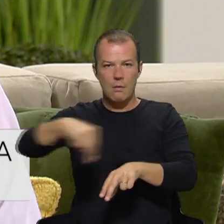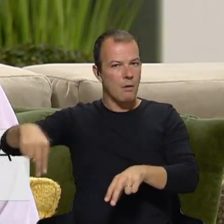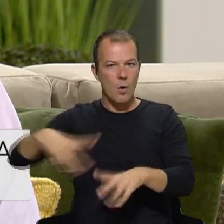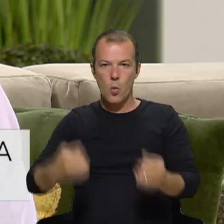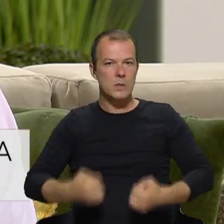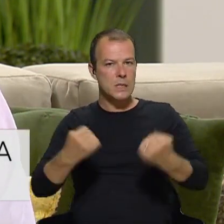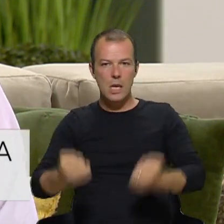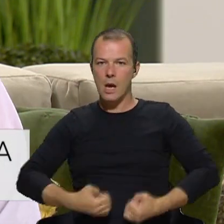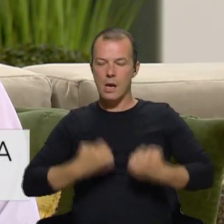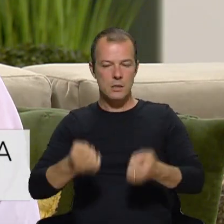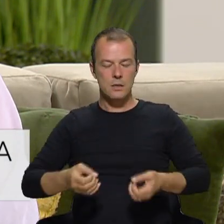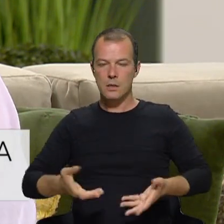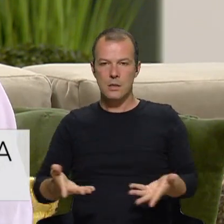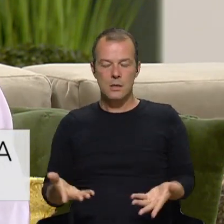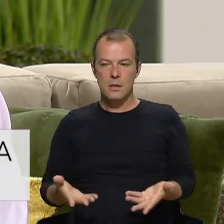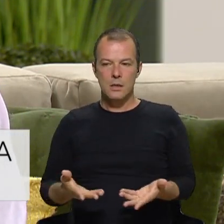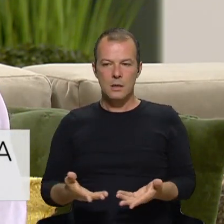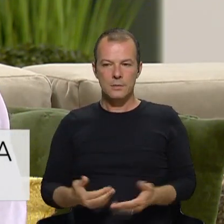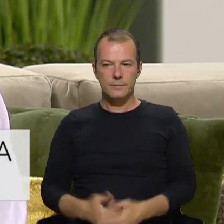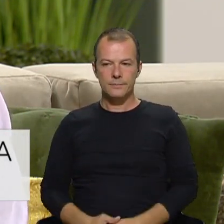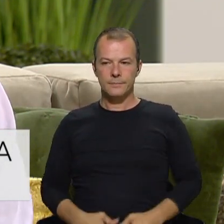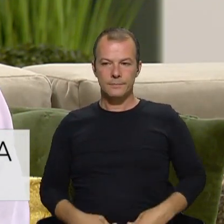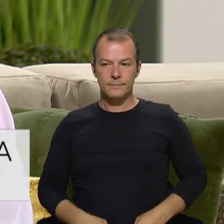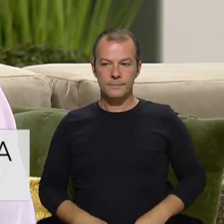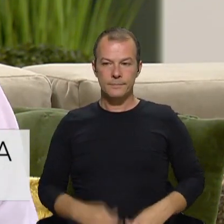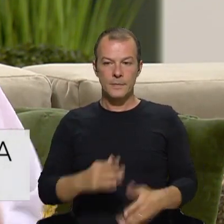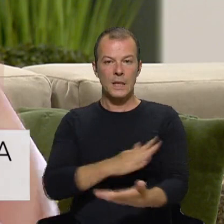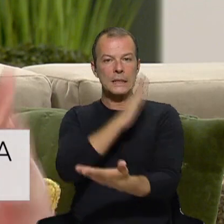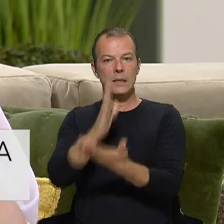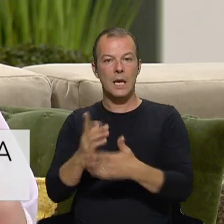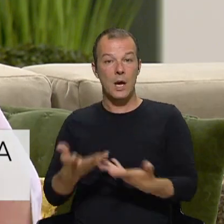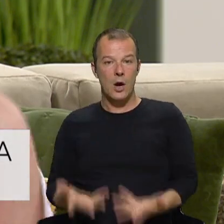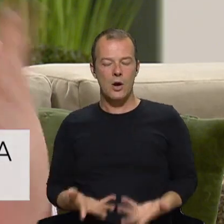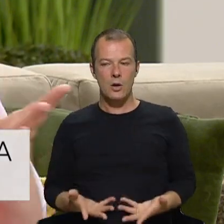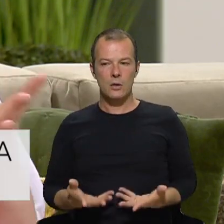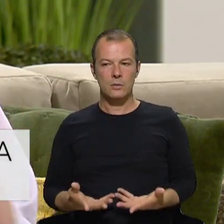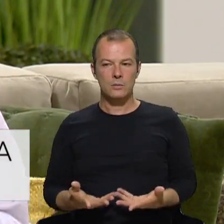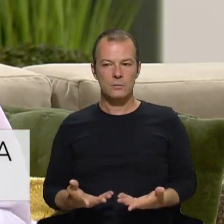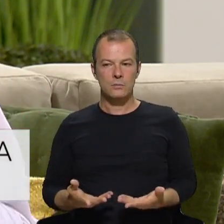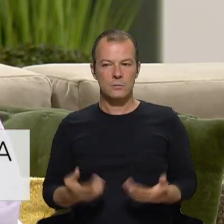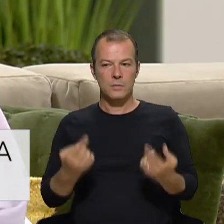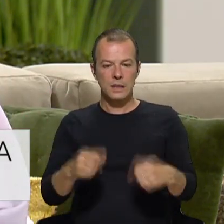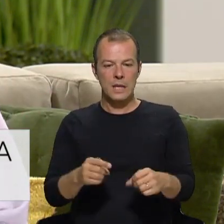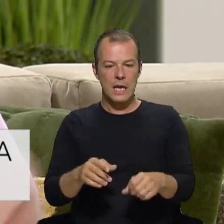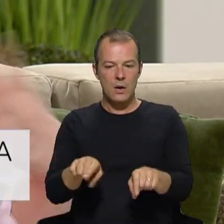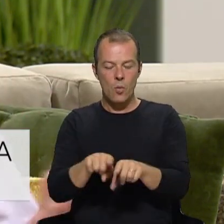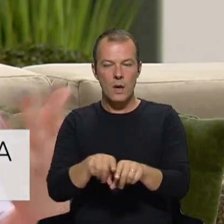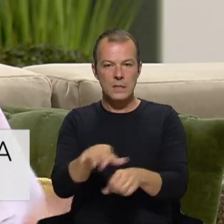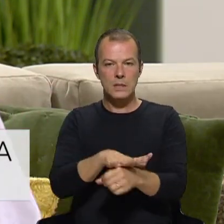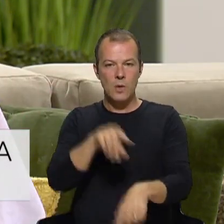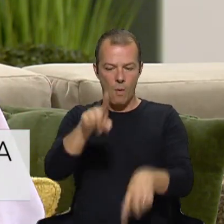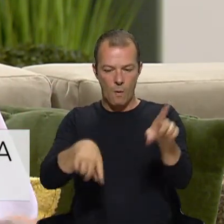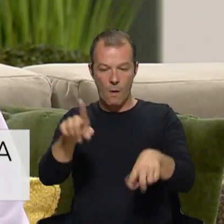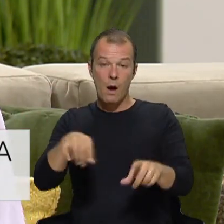Não conseguia, não conseguia. E até hoje isto tem momentos instáveis e estou a